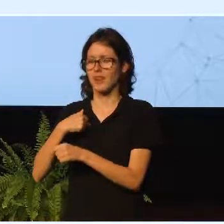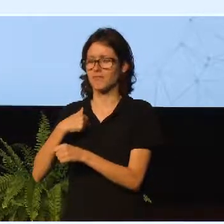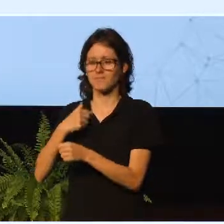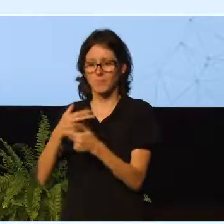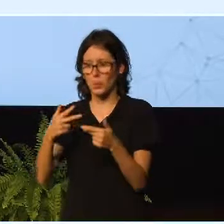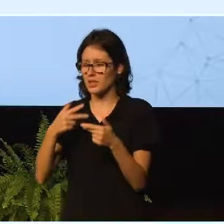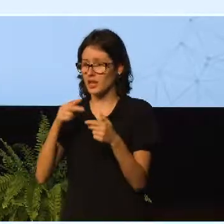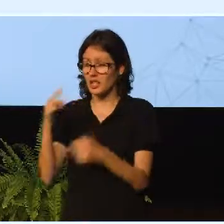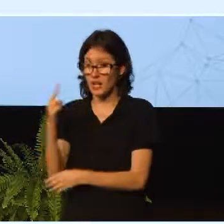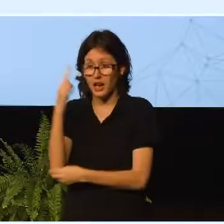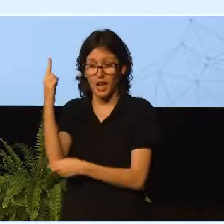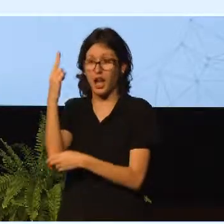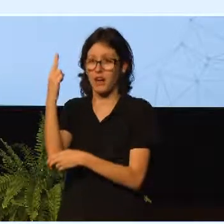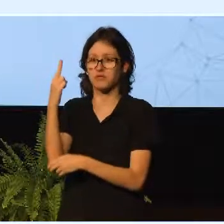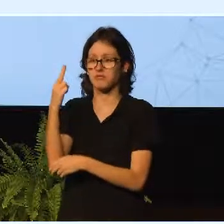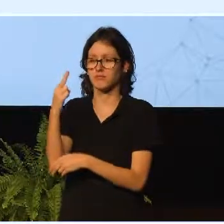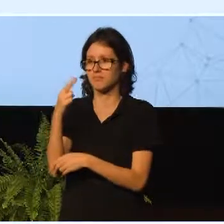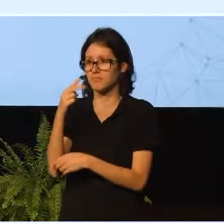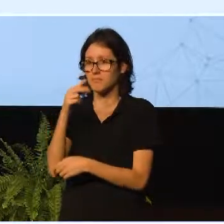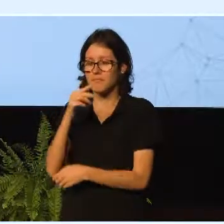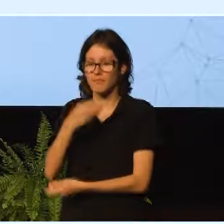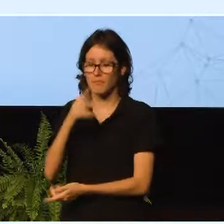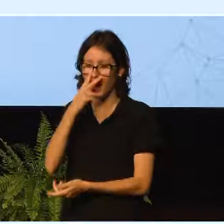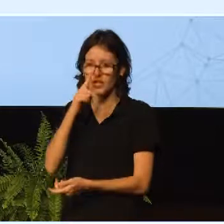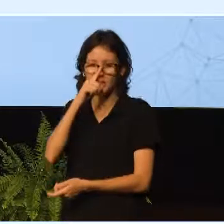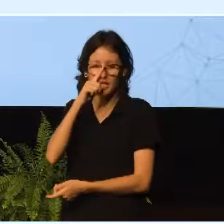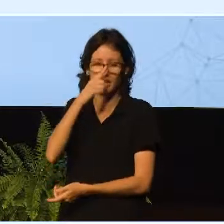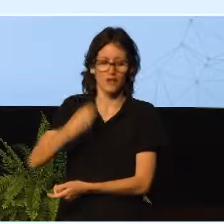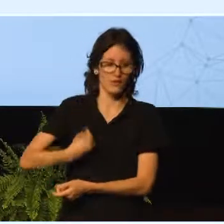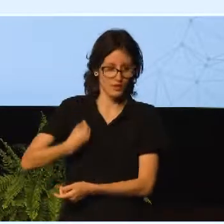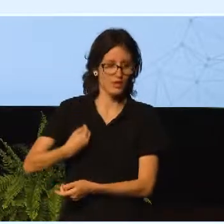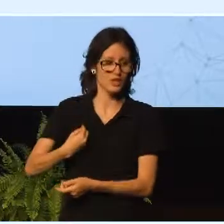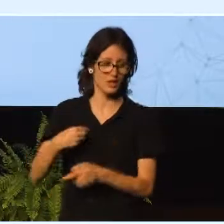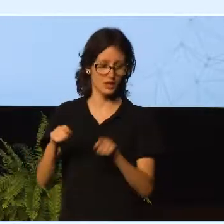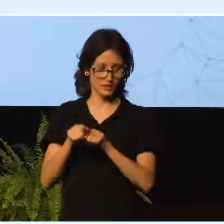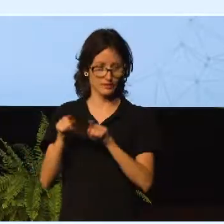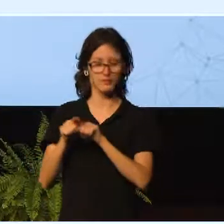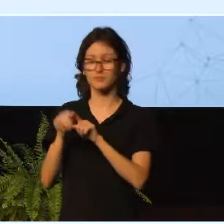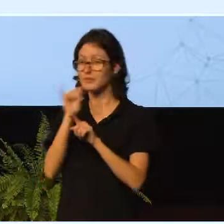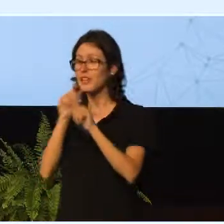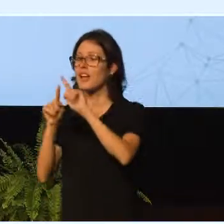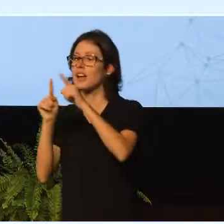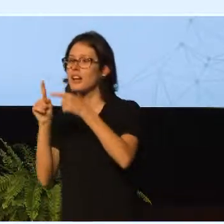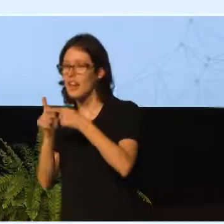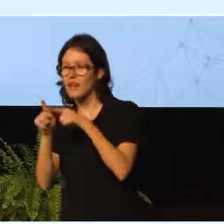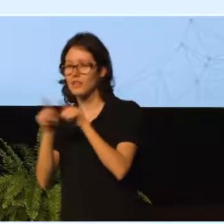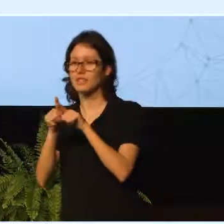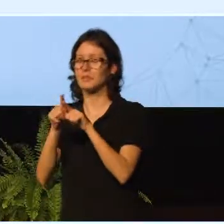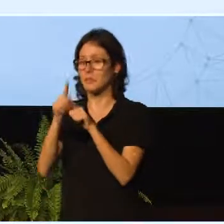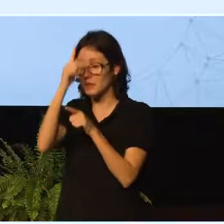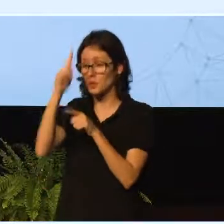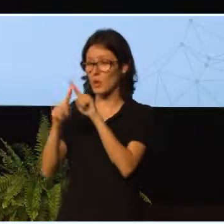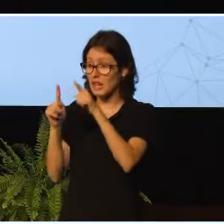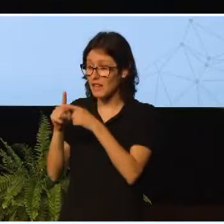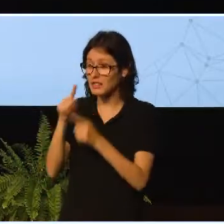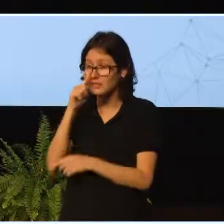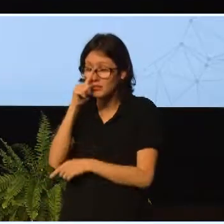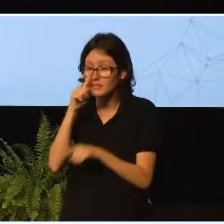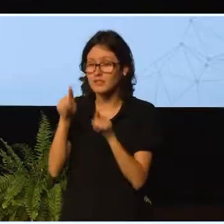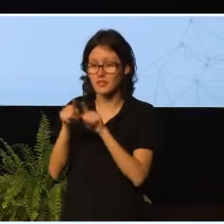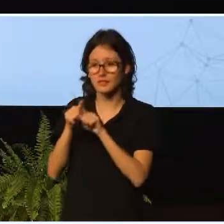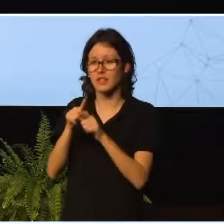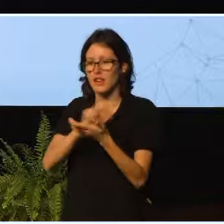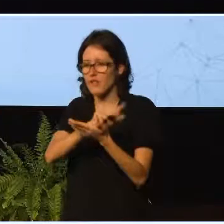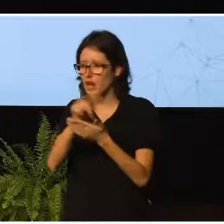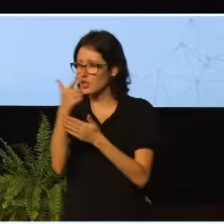vida, para você ter ideia. Então, aqui é um centro de saúde que nós somos referência em gestação de alto risco e uma série de outras